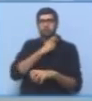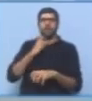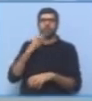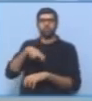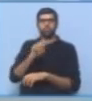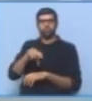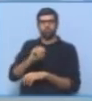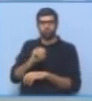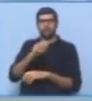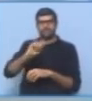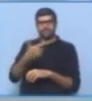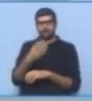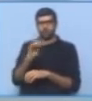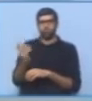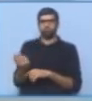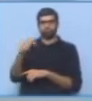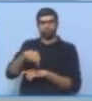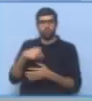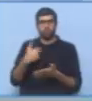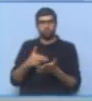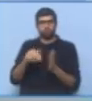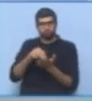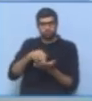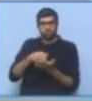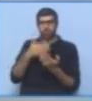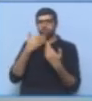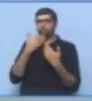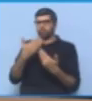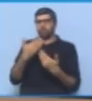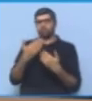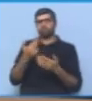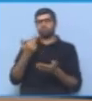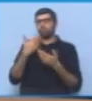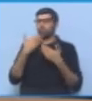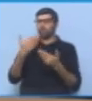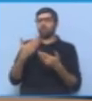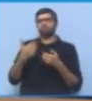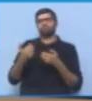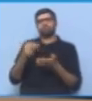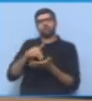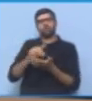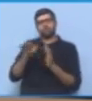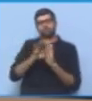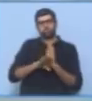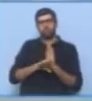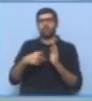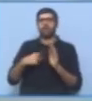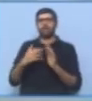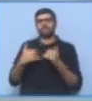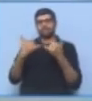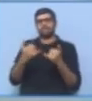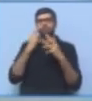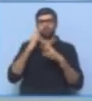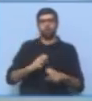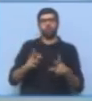Santos, que está hoje no programa Eclésia. Cumprimento. Boa tarde. Boa tarde. Obrigado por estar neste programa, depois de ter investigado este tema